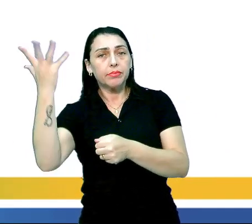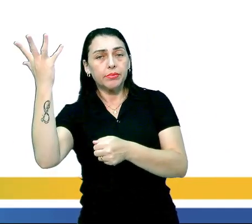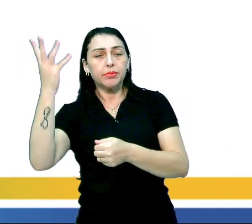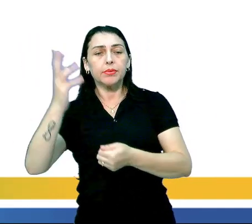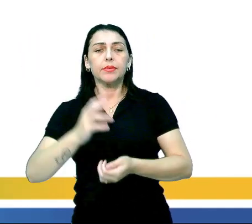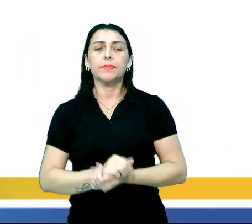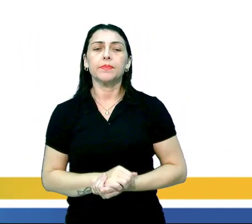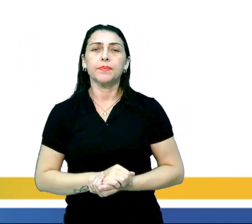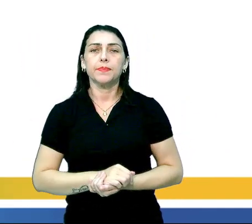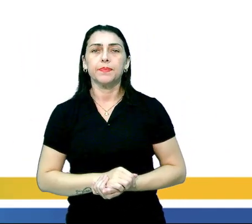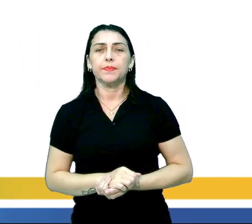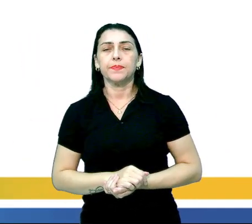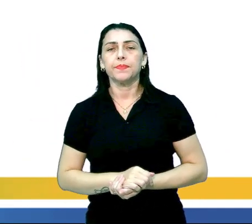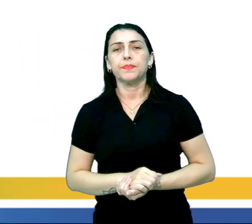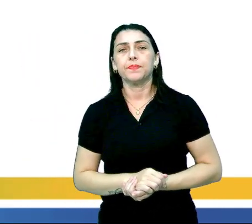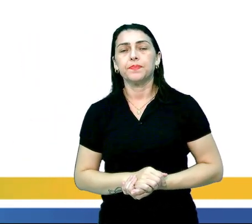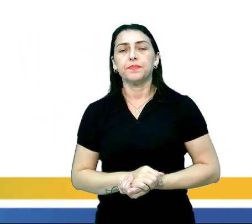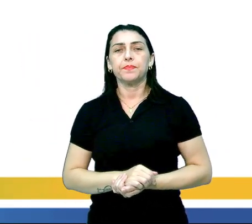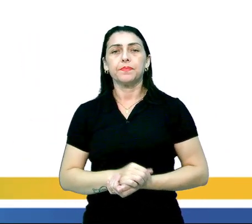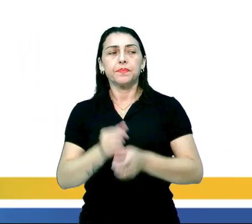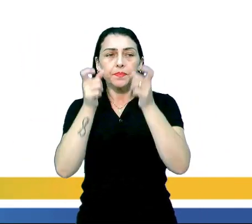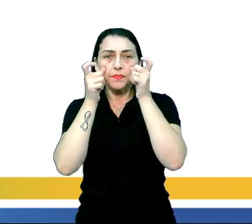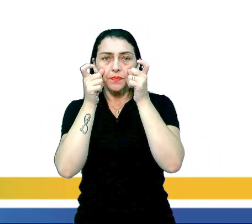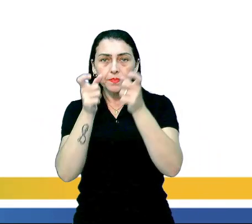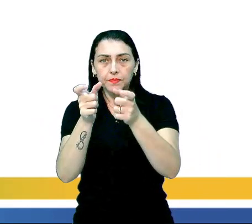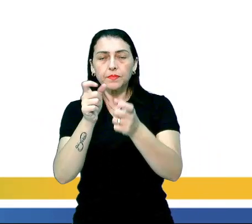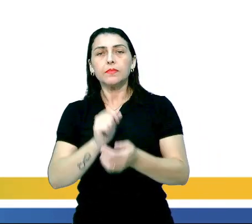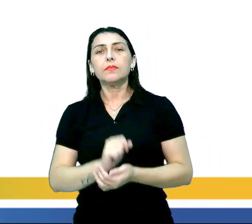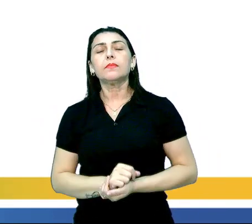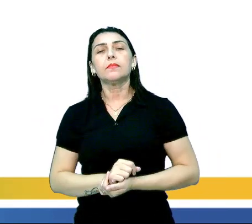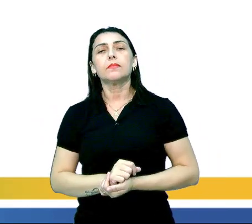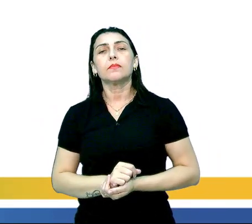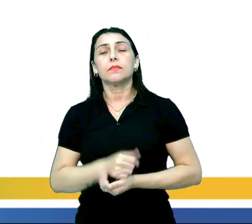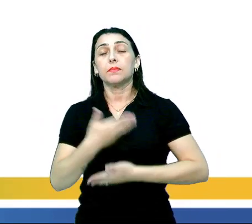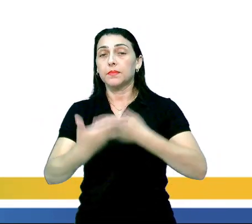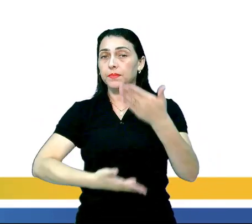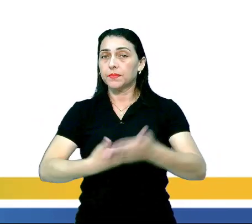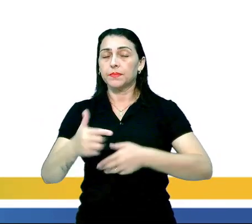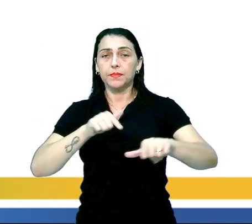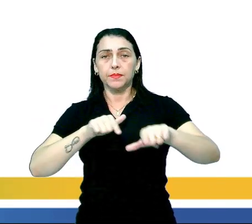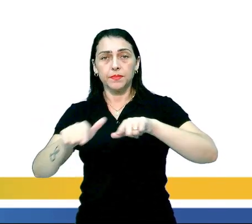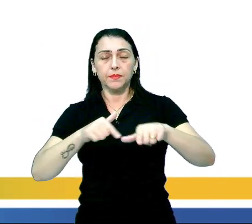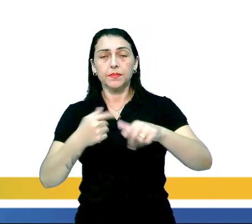dos profissionais envolvidos, né? Então, prestem bem atenção. As